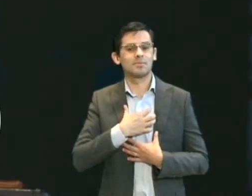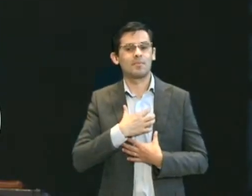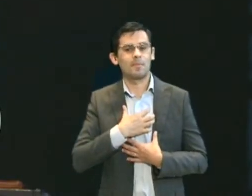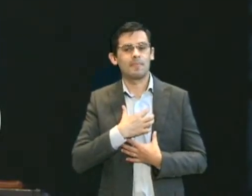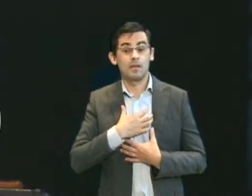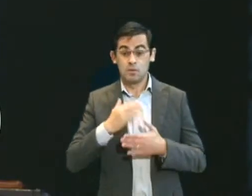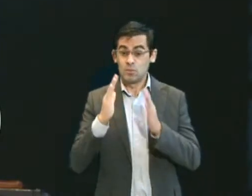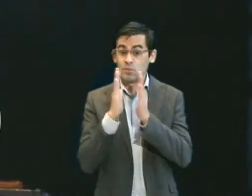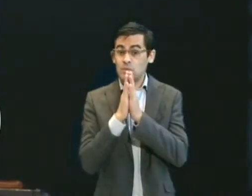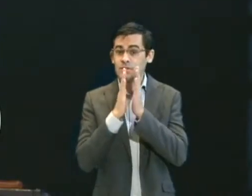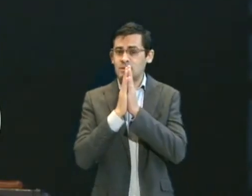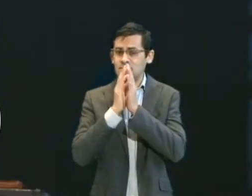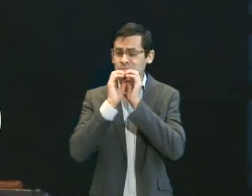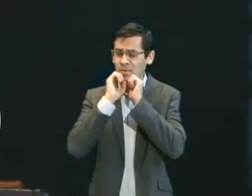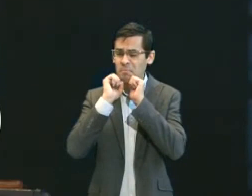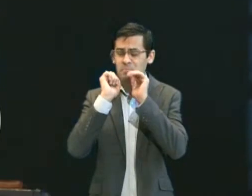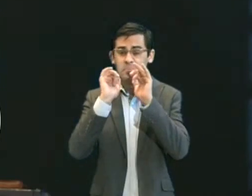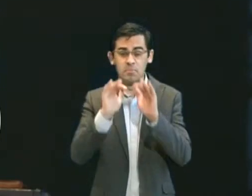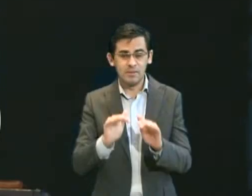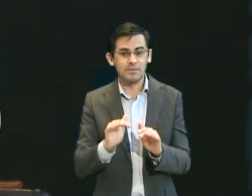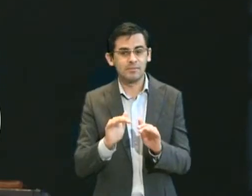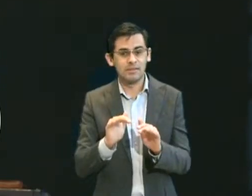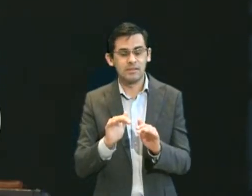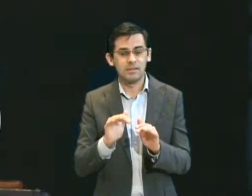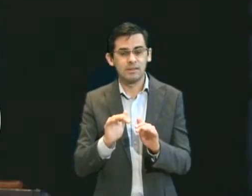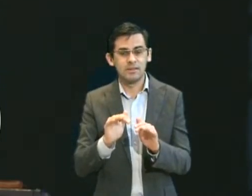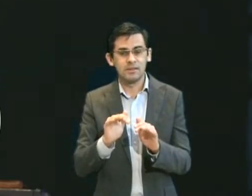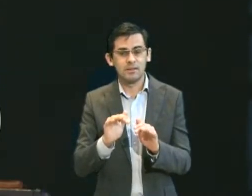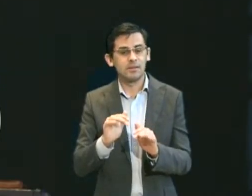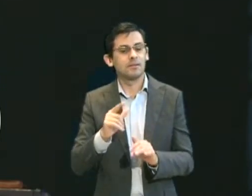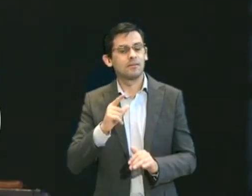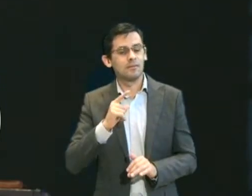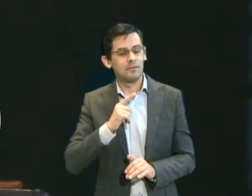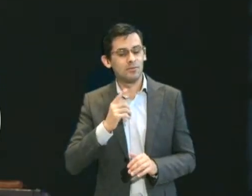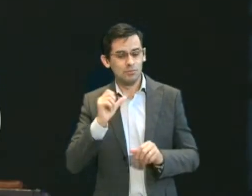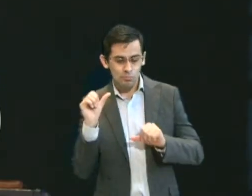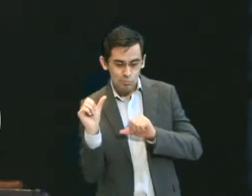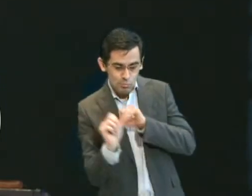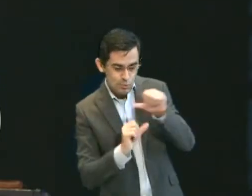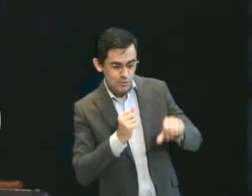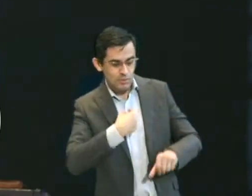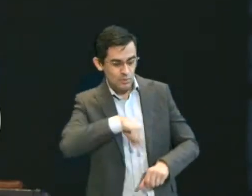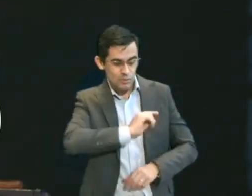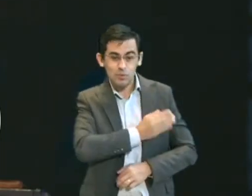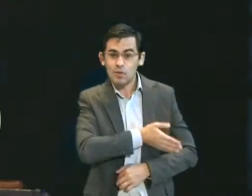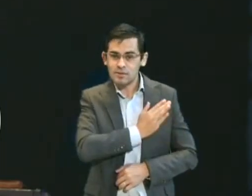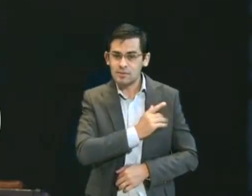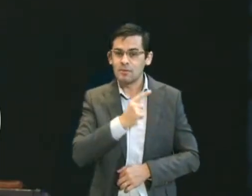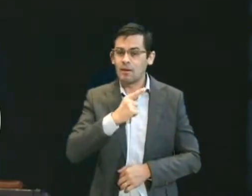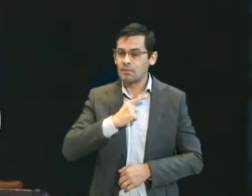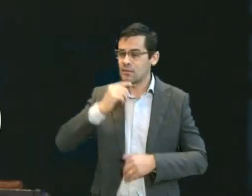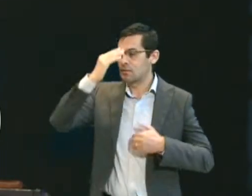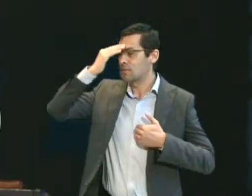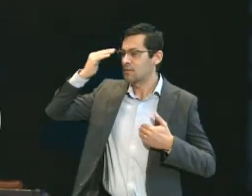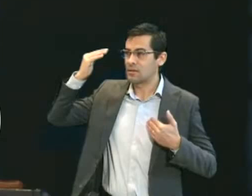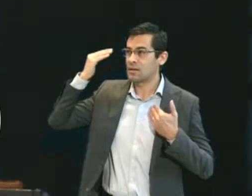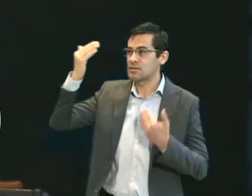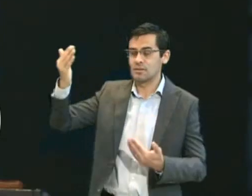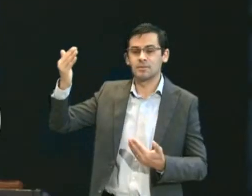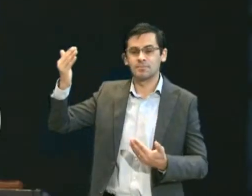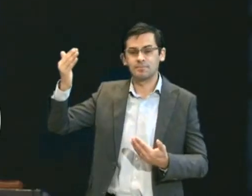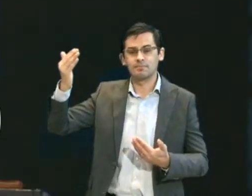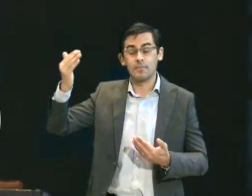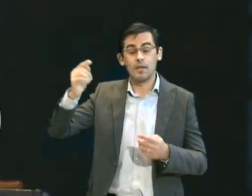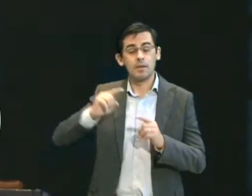uma bênção que nos torna gratos a Deus acima de tudo. Mas a